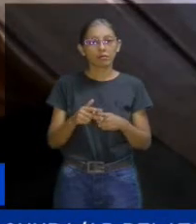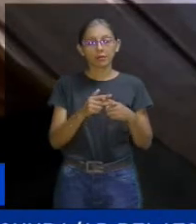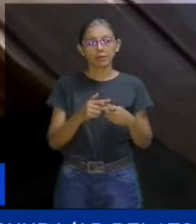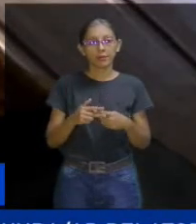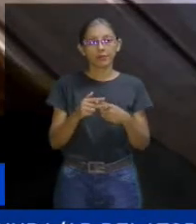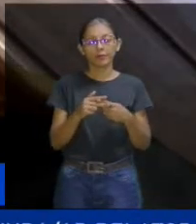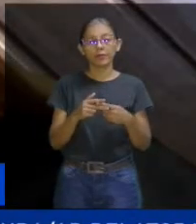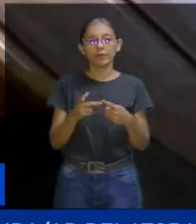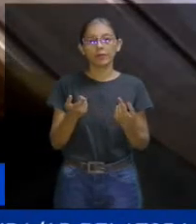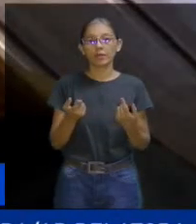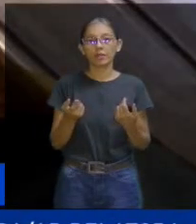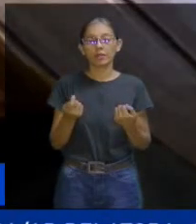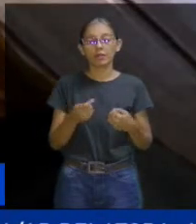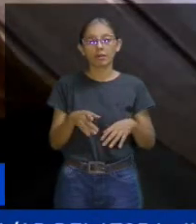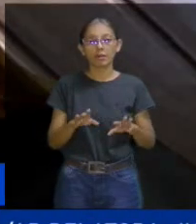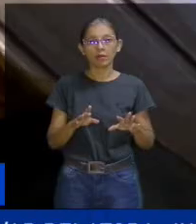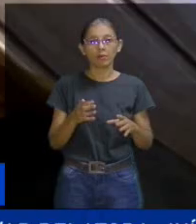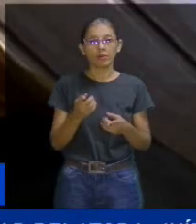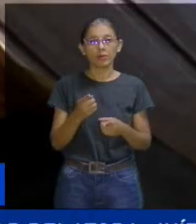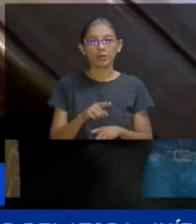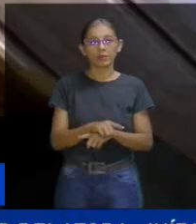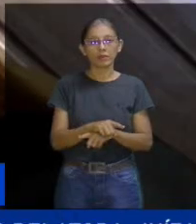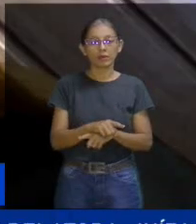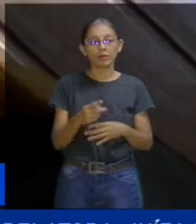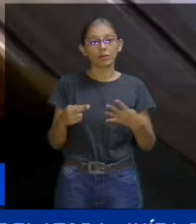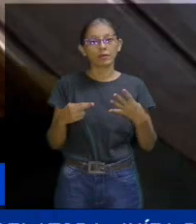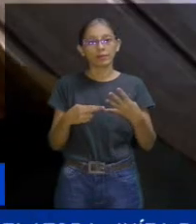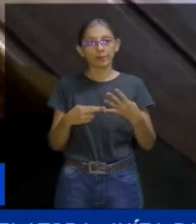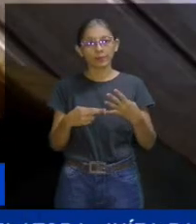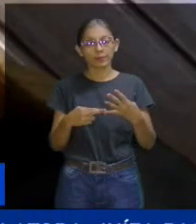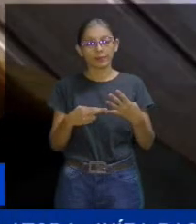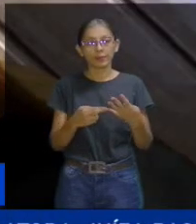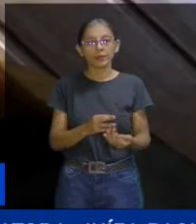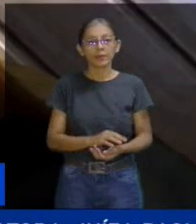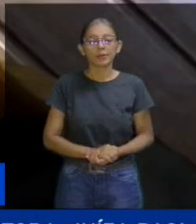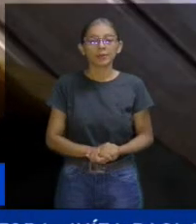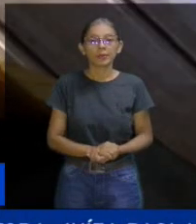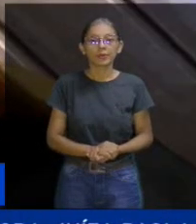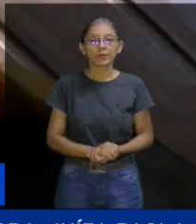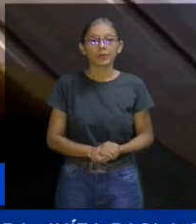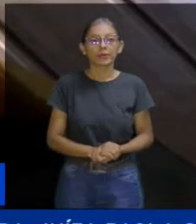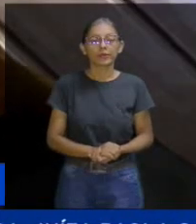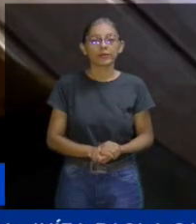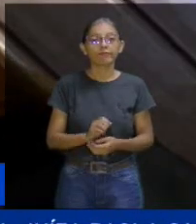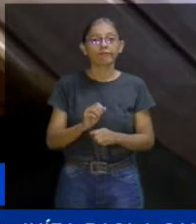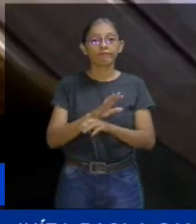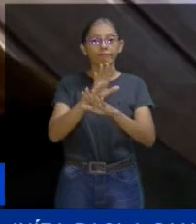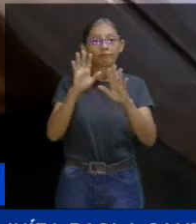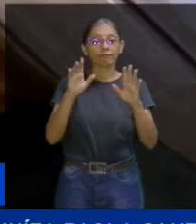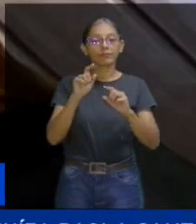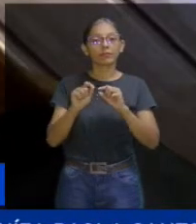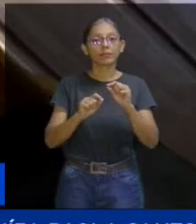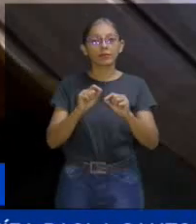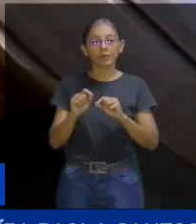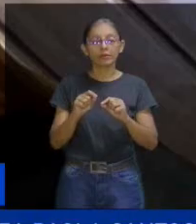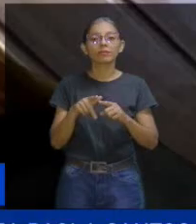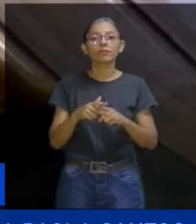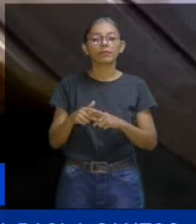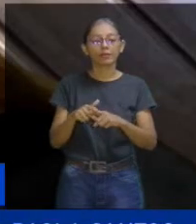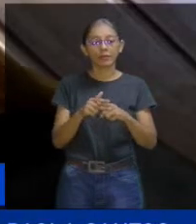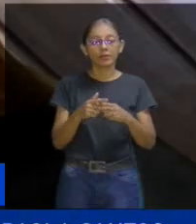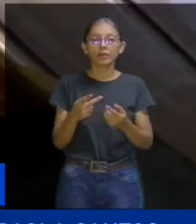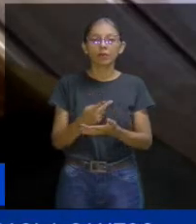qualquer intuito protelatório na oposição do recurso, posto que o claro objetivo do embargante se resumiu a corrigir erro